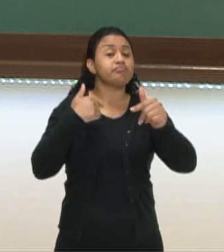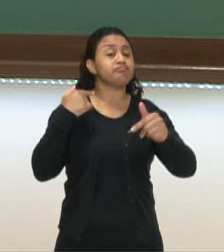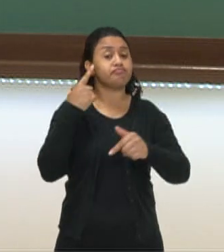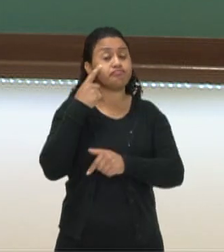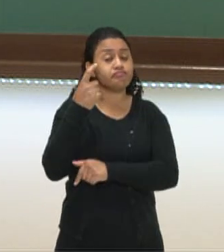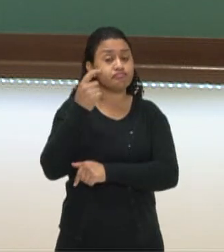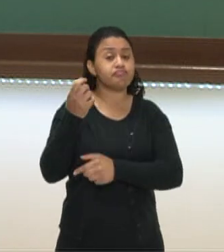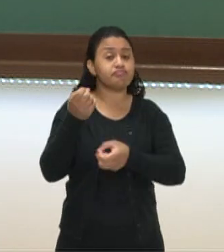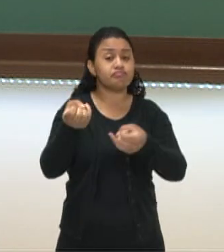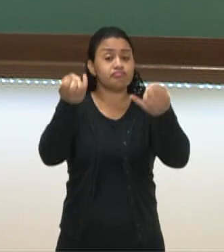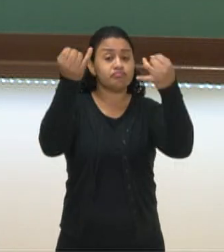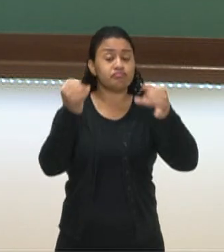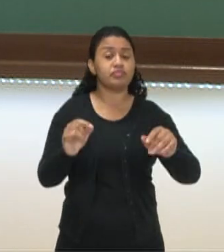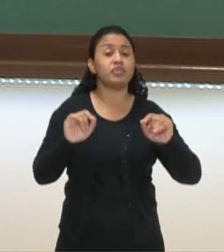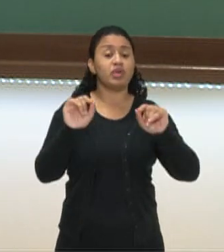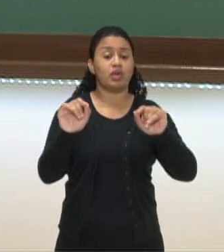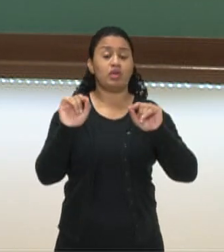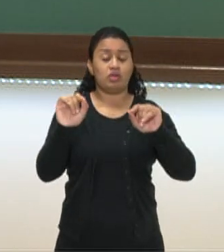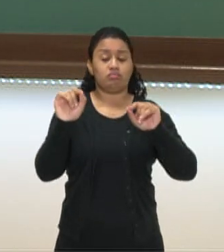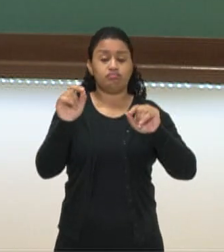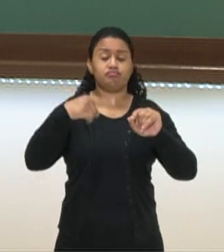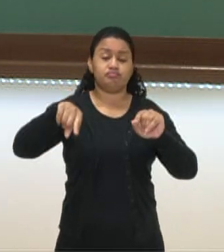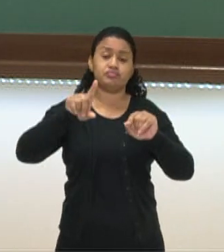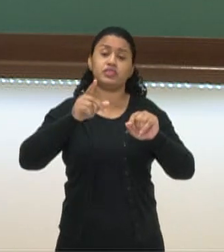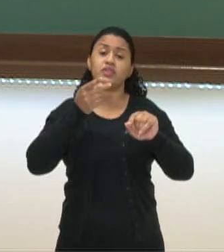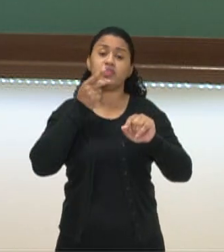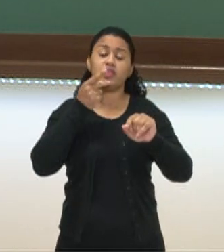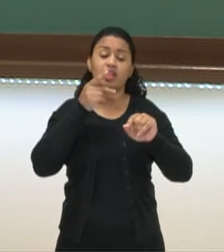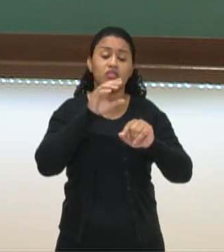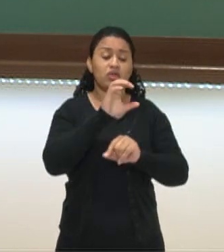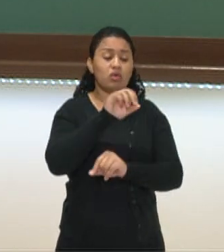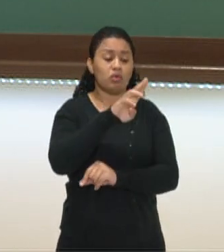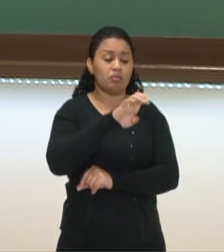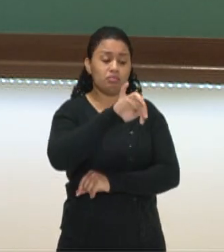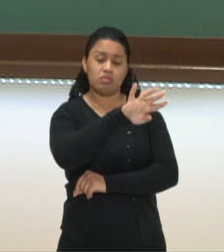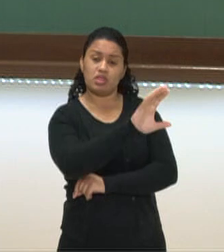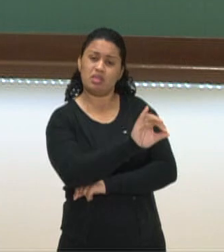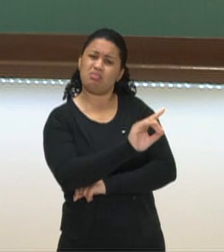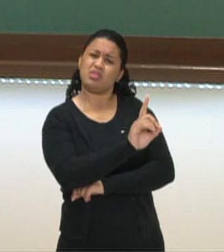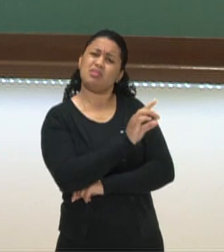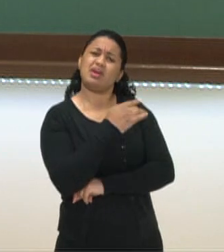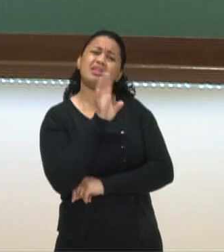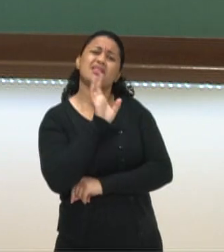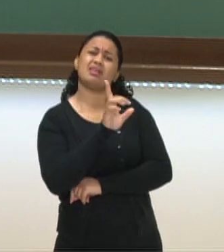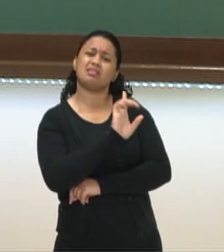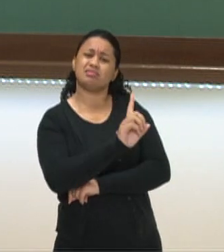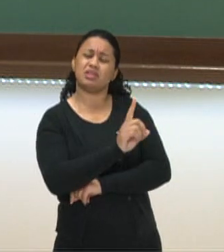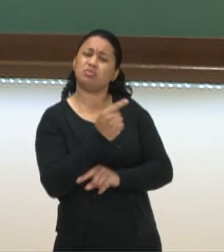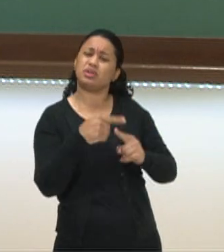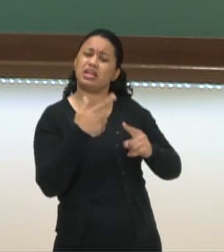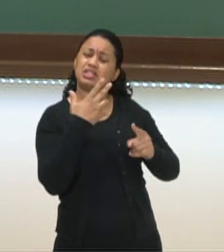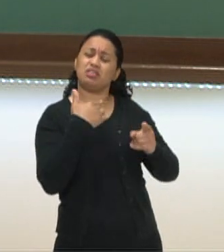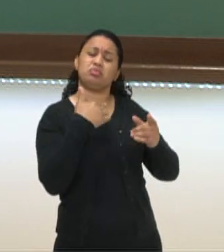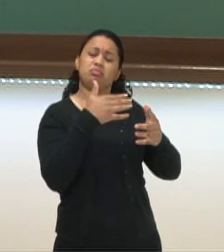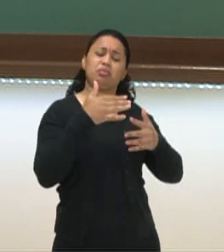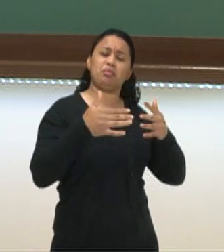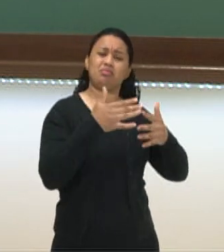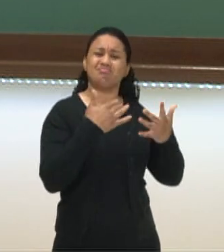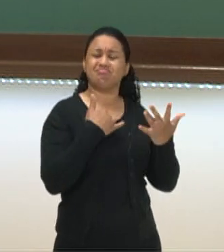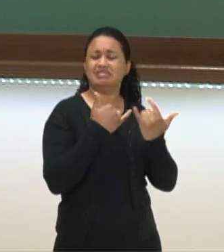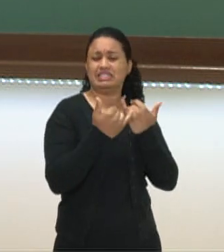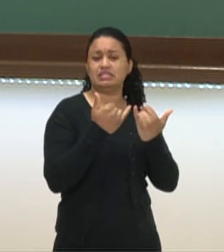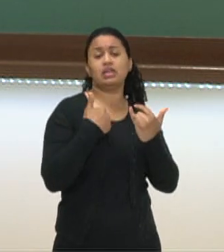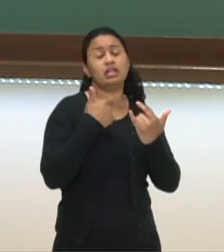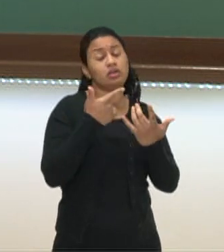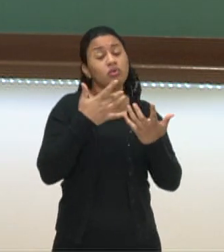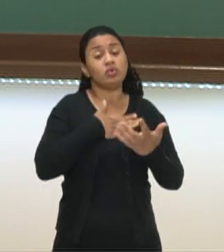que o Kandinsky, ele achava o cubismo para ele não era muito legal, porque ele achava muito mecânico. Ele gostava muito mais desse